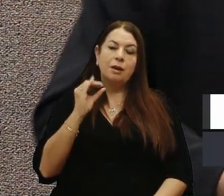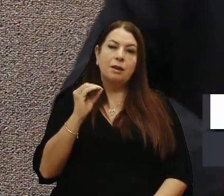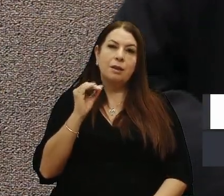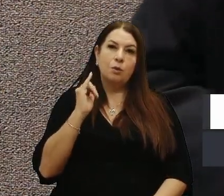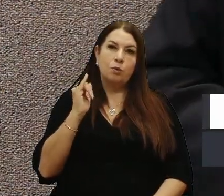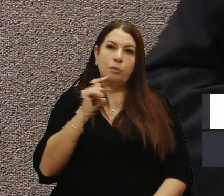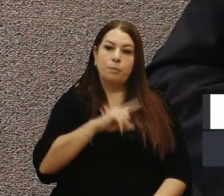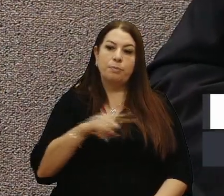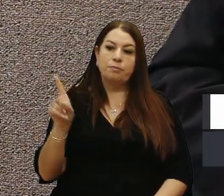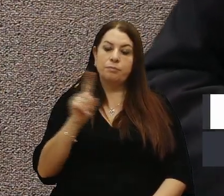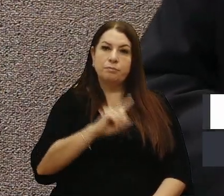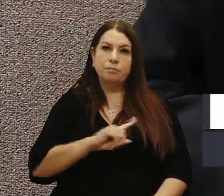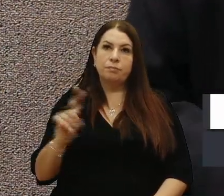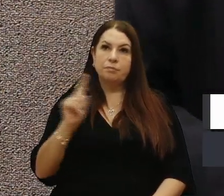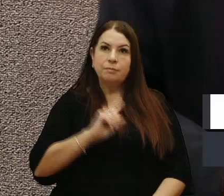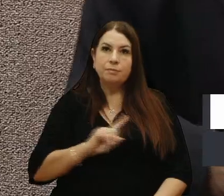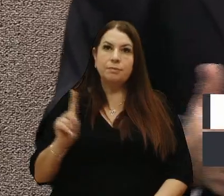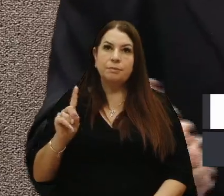passando,